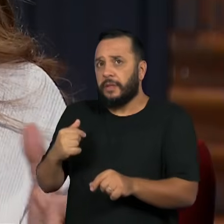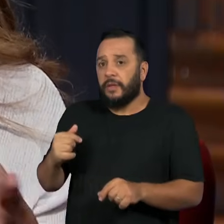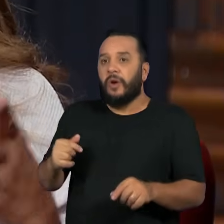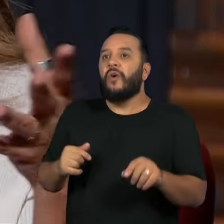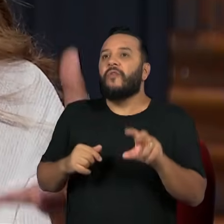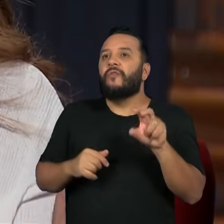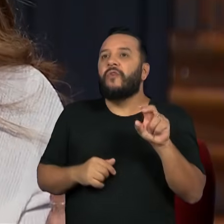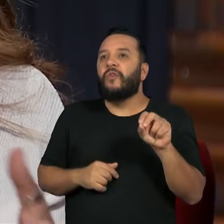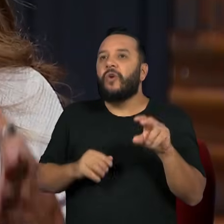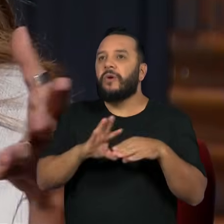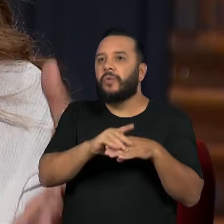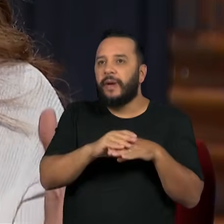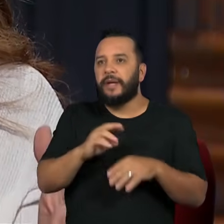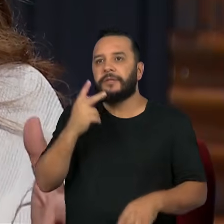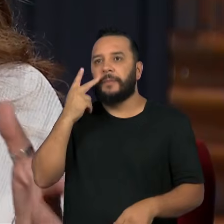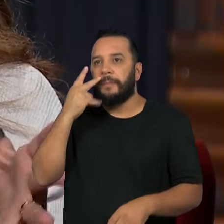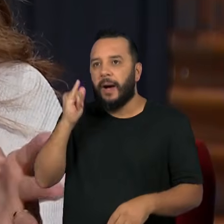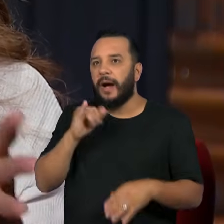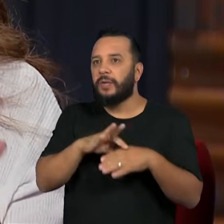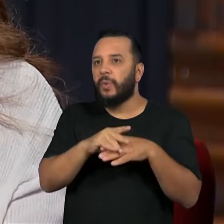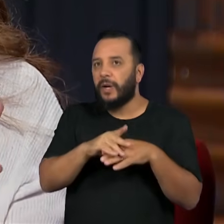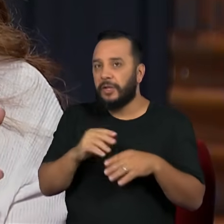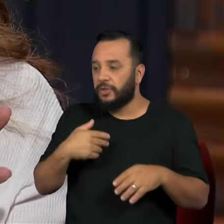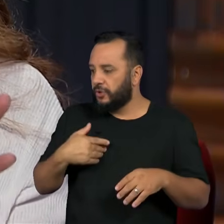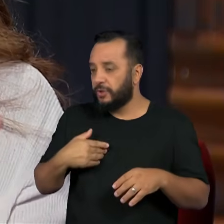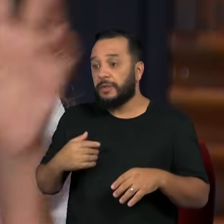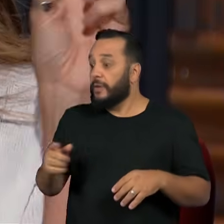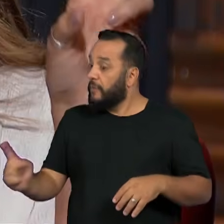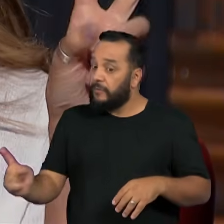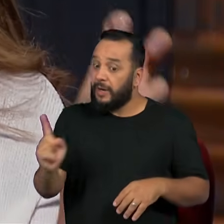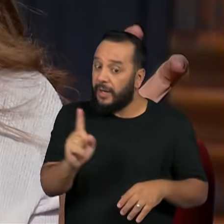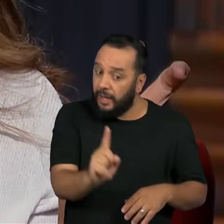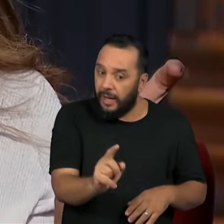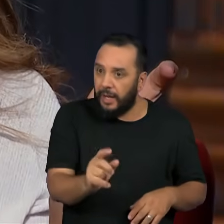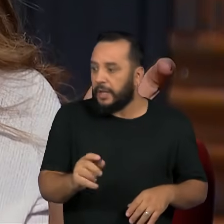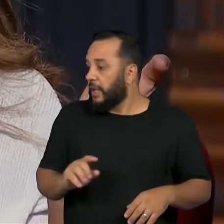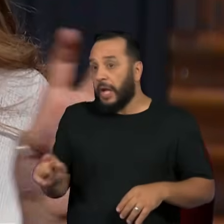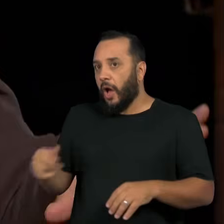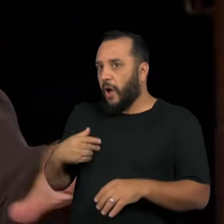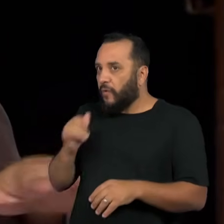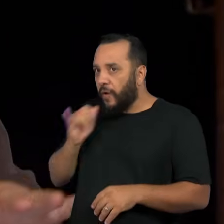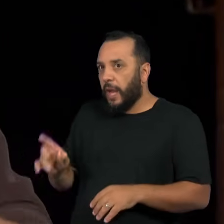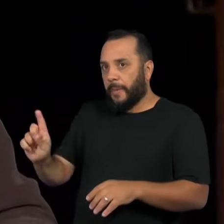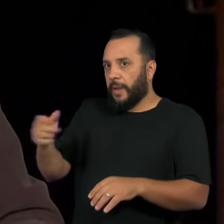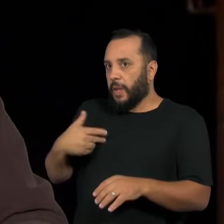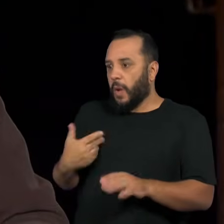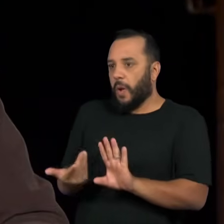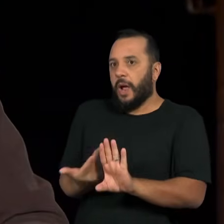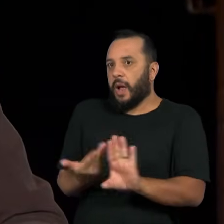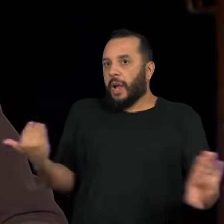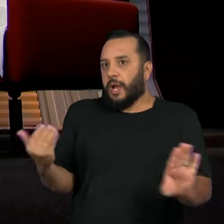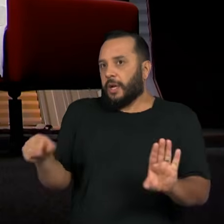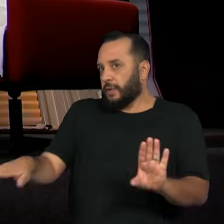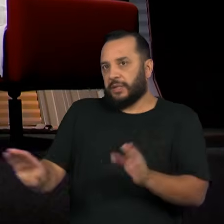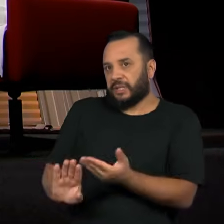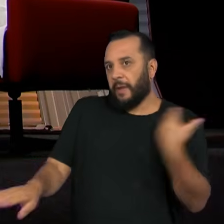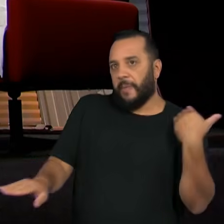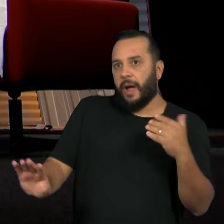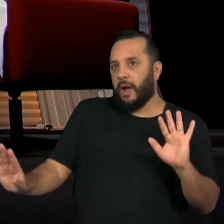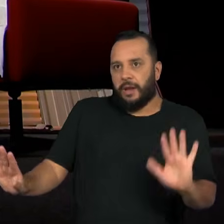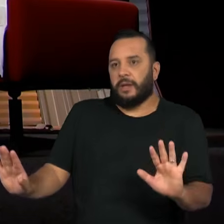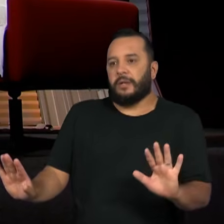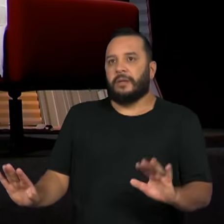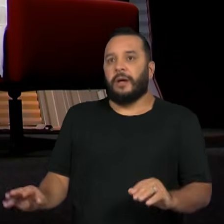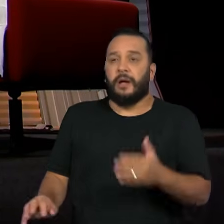está doente, o pai está doente, a mãe está doente, a criança ela é poupada. Ela é retirada daquele ambiente. É retirada. E aí a